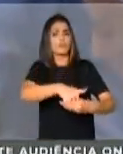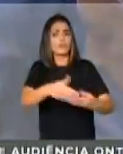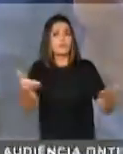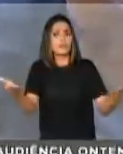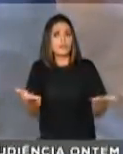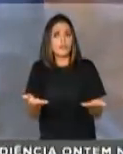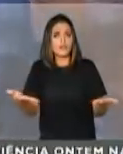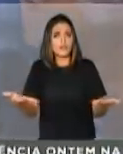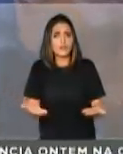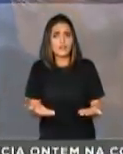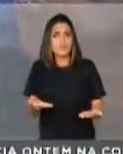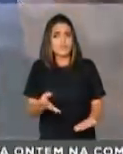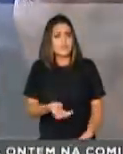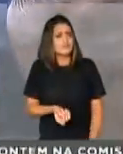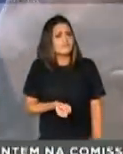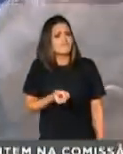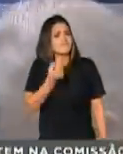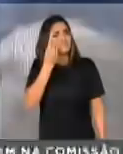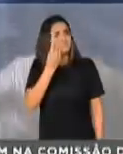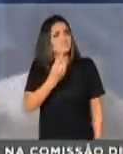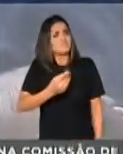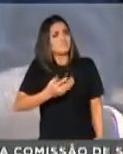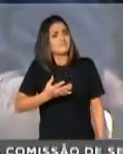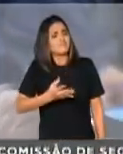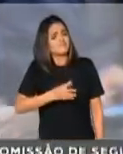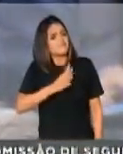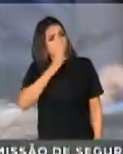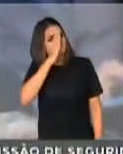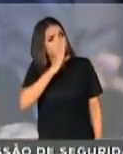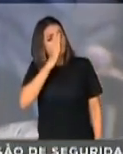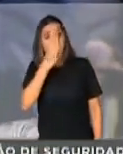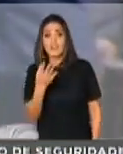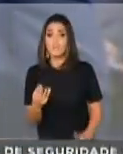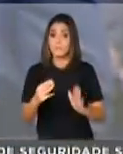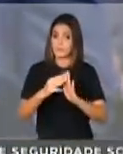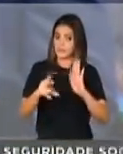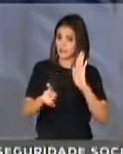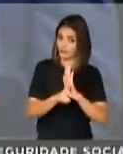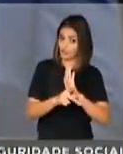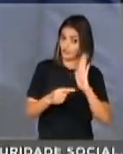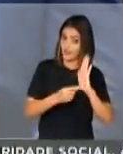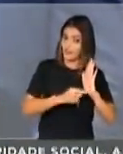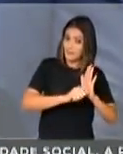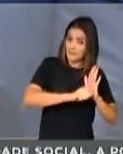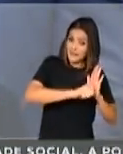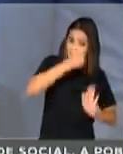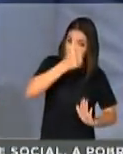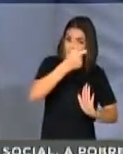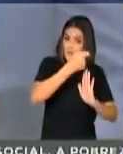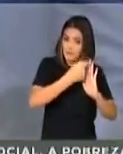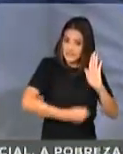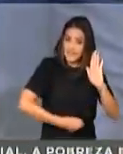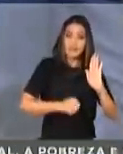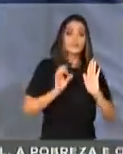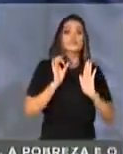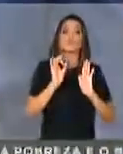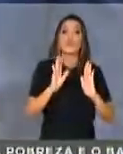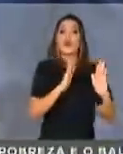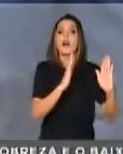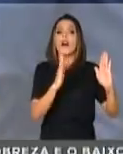uma aberração. O que a medida provisória garantia inicialmente é que